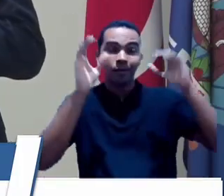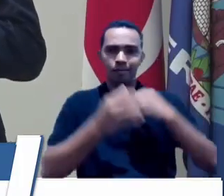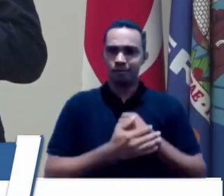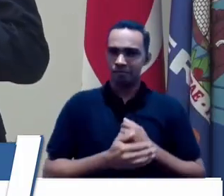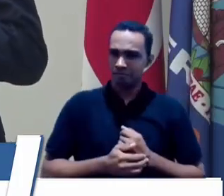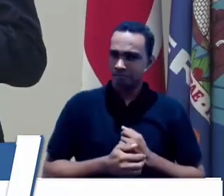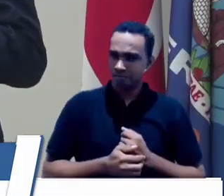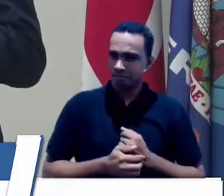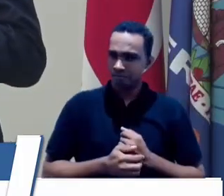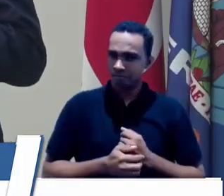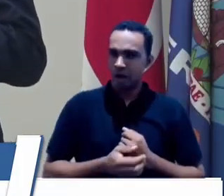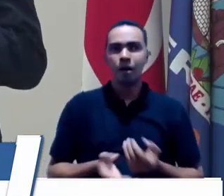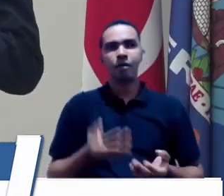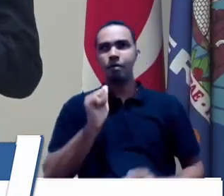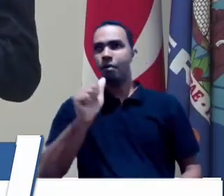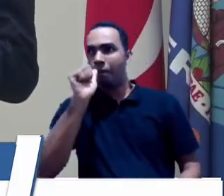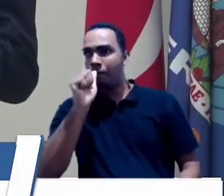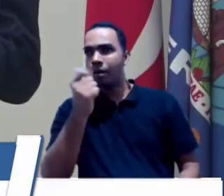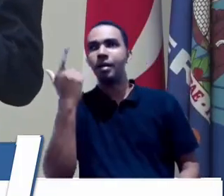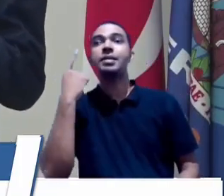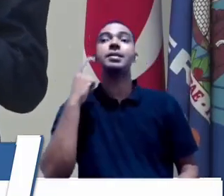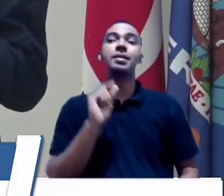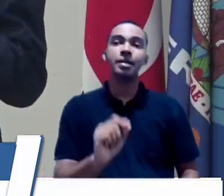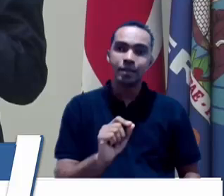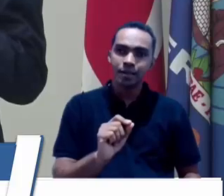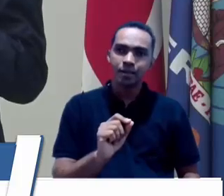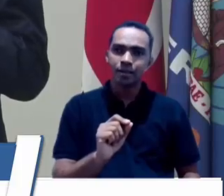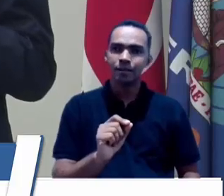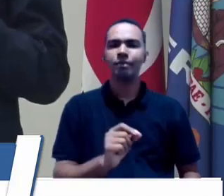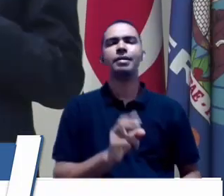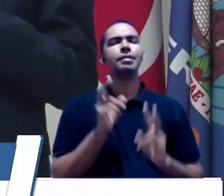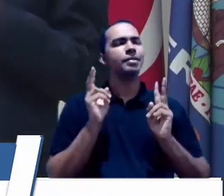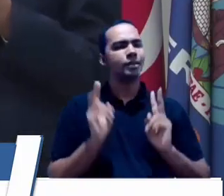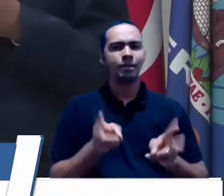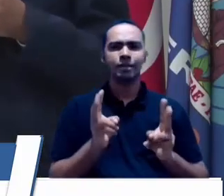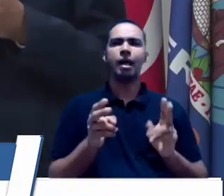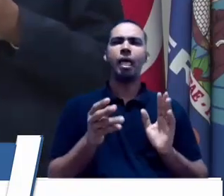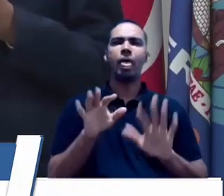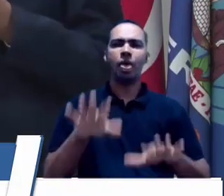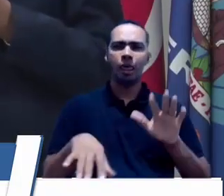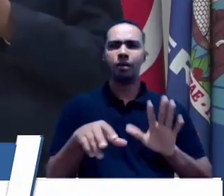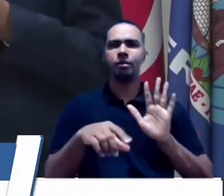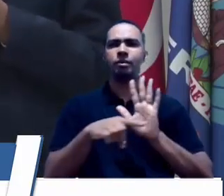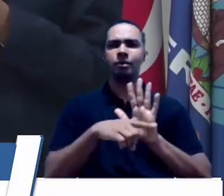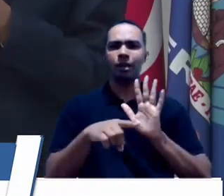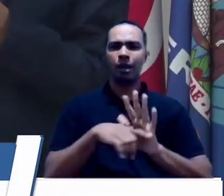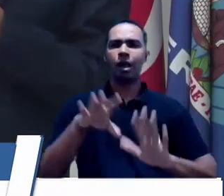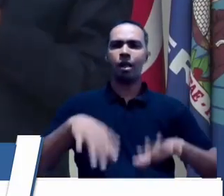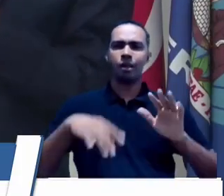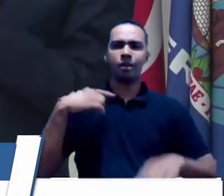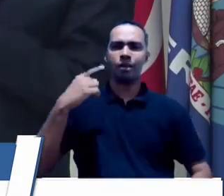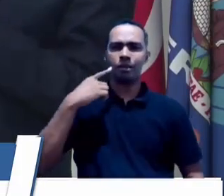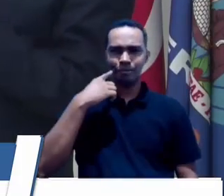tomar uma de quem? Isso é sempre negativo quando se fala de advogado. Só que quando